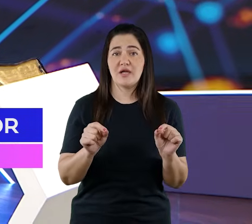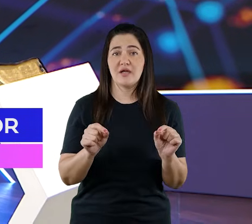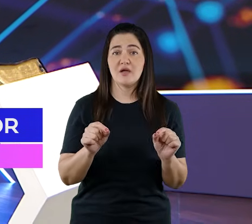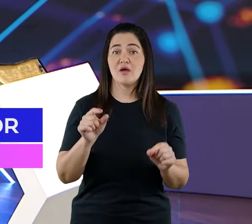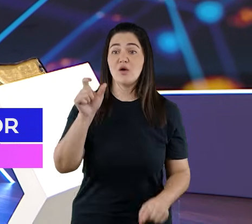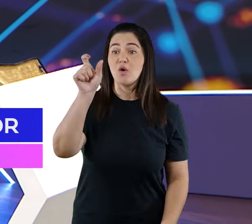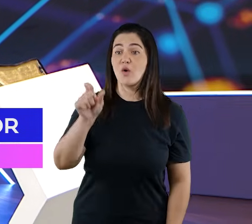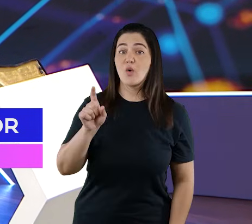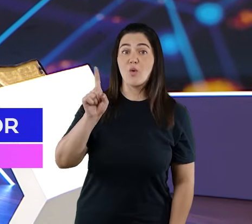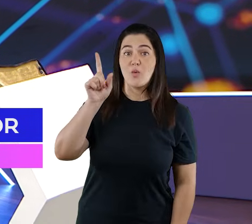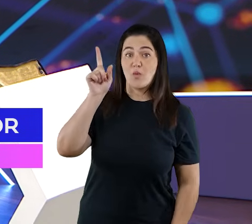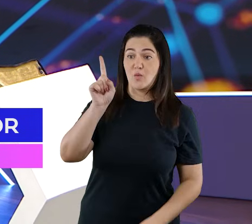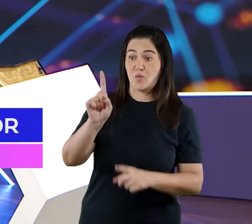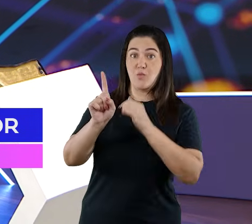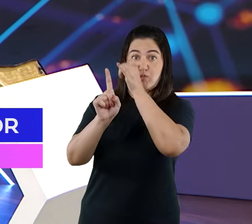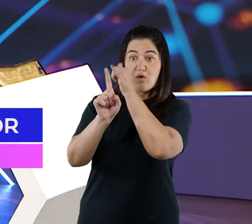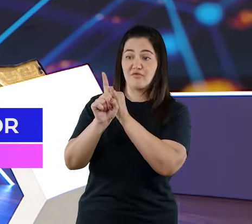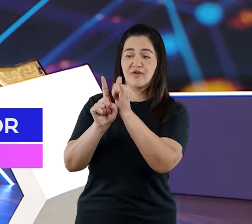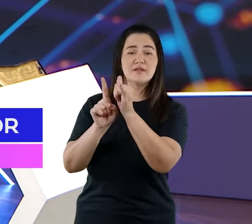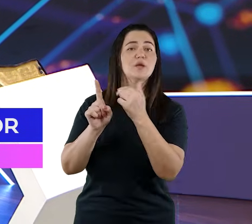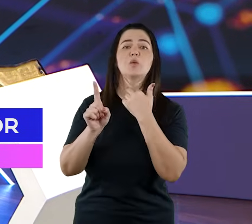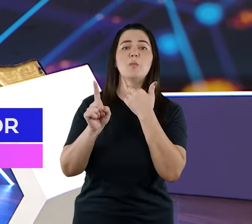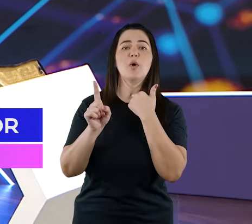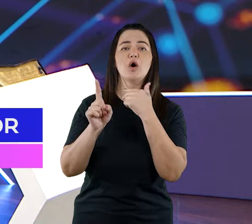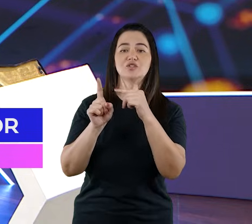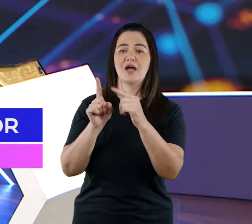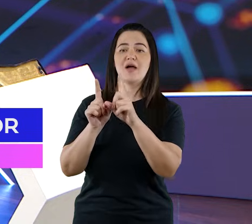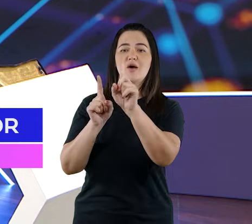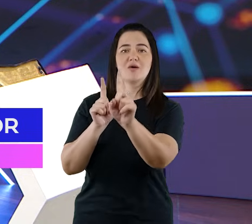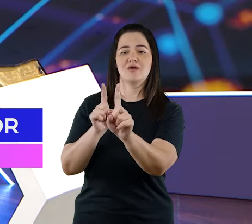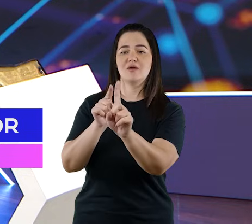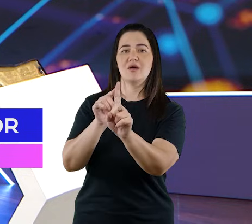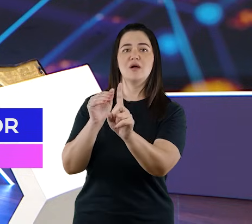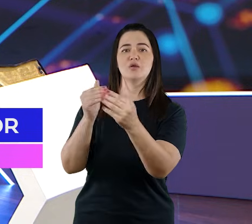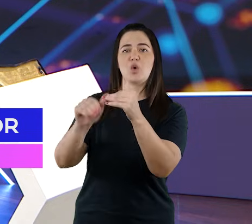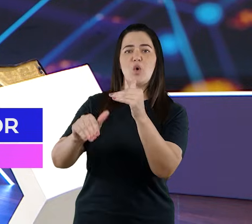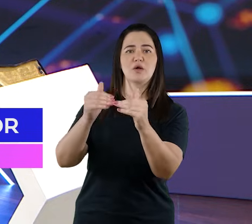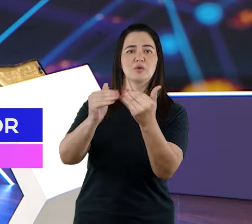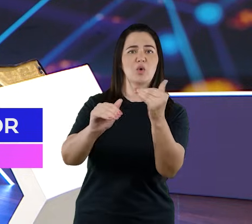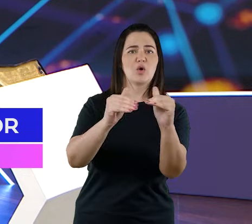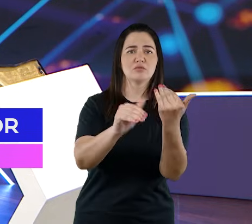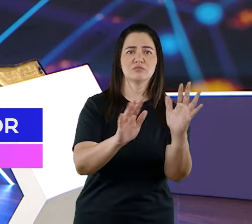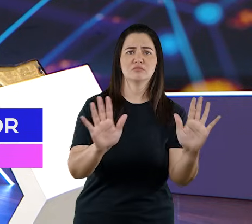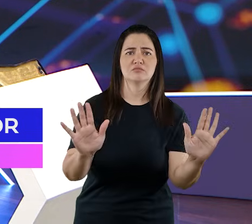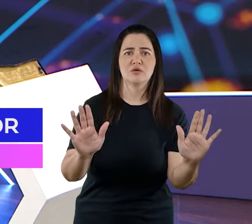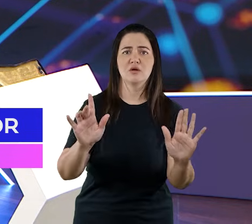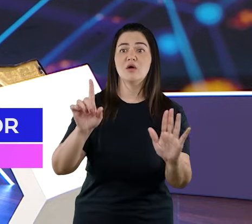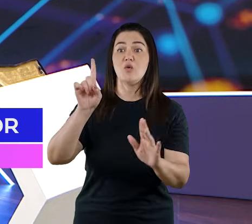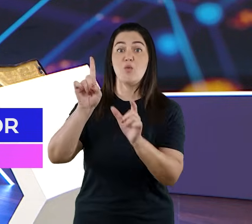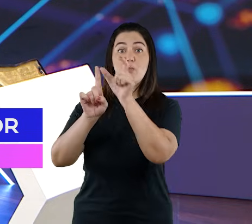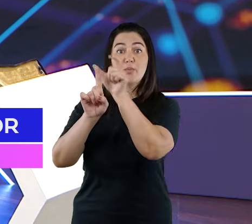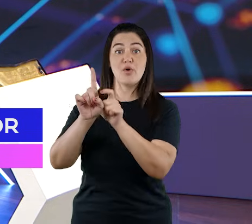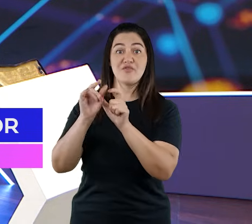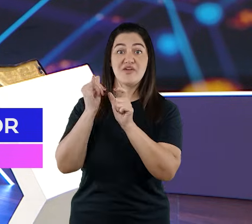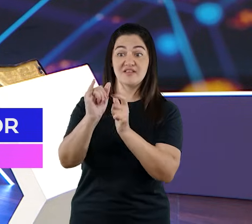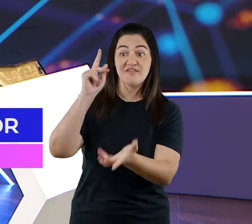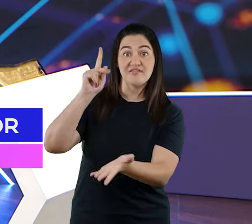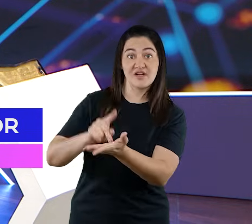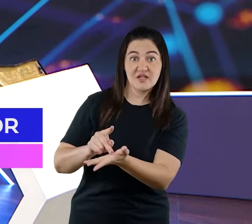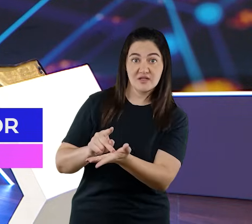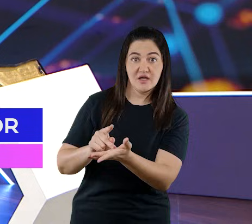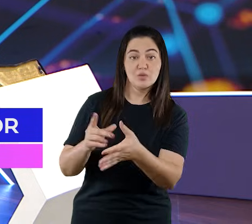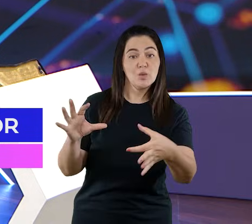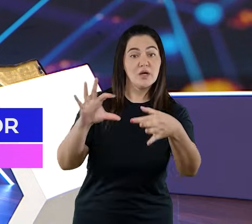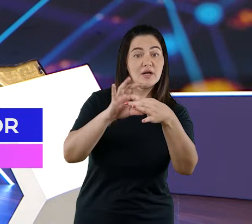profetas. A luz, ela pode ir aumentando, é verdade. Então, em um determinado momento, a luz era um